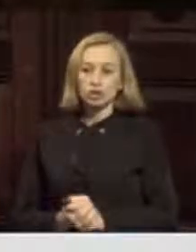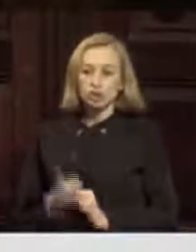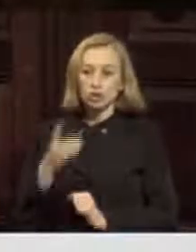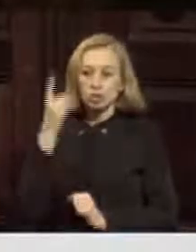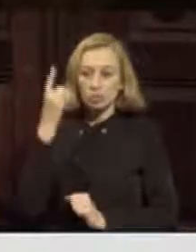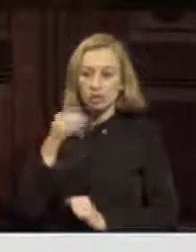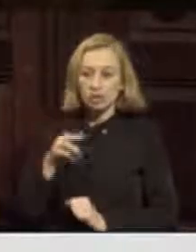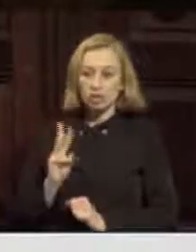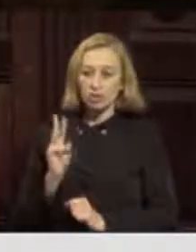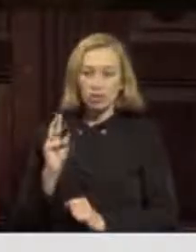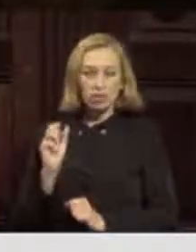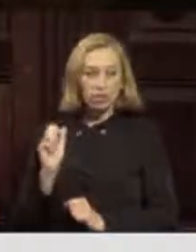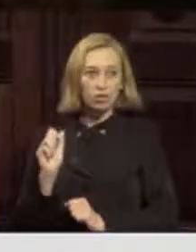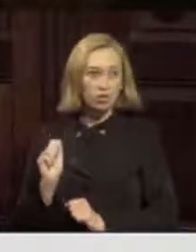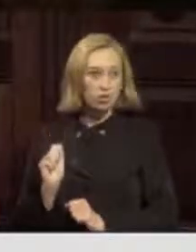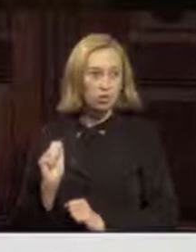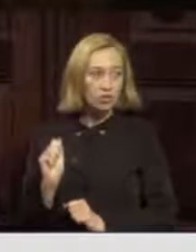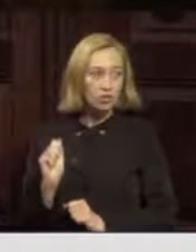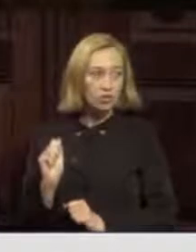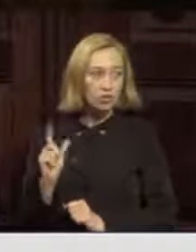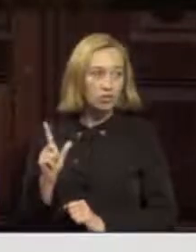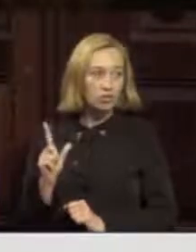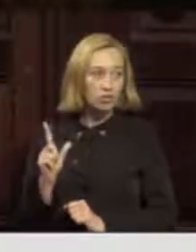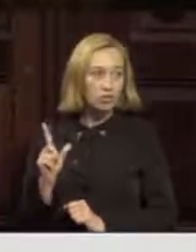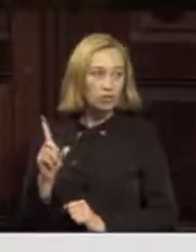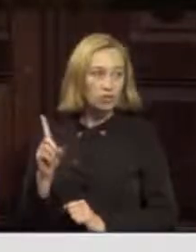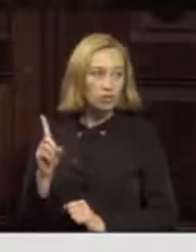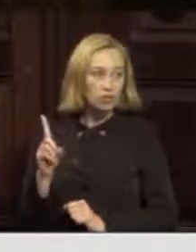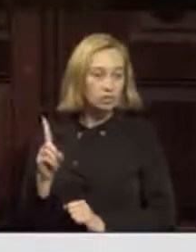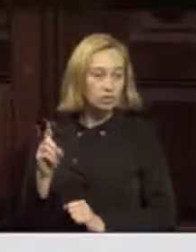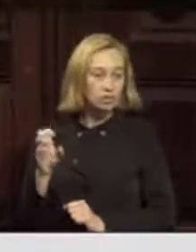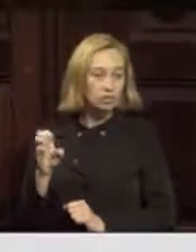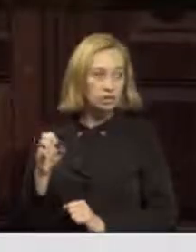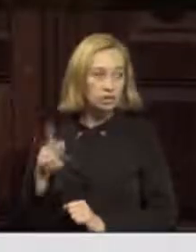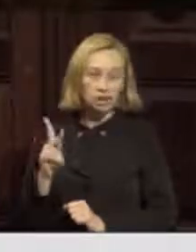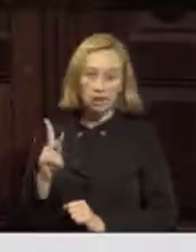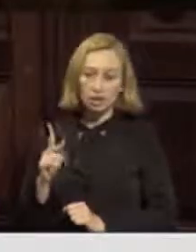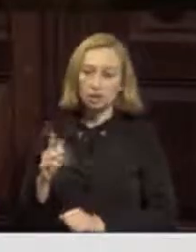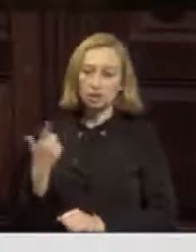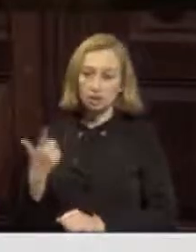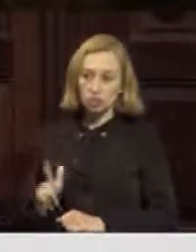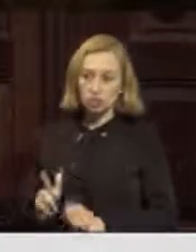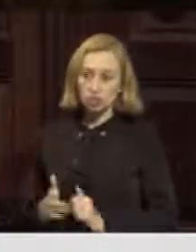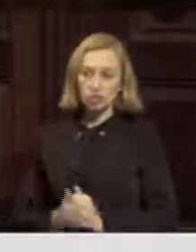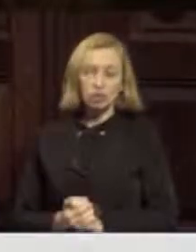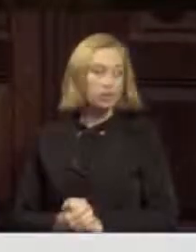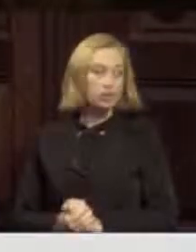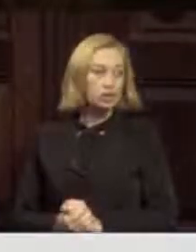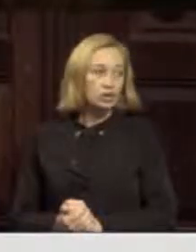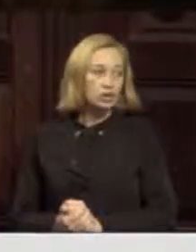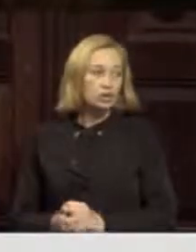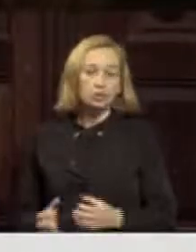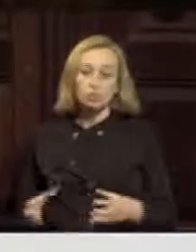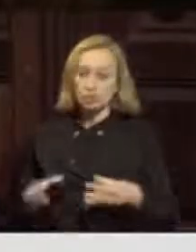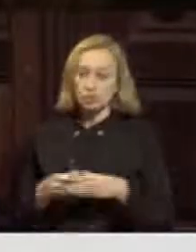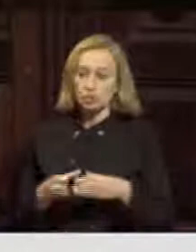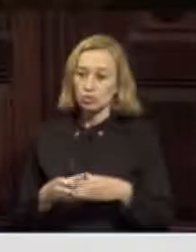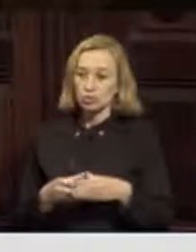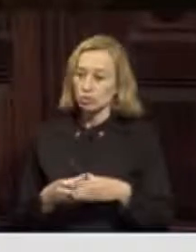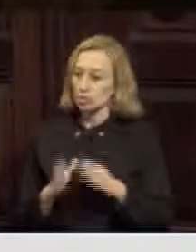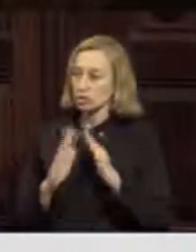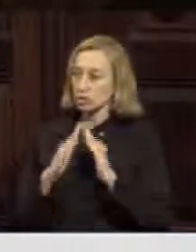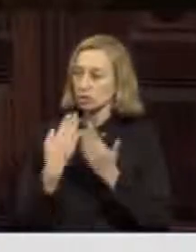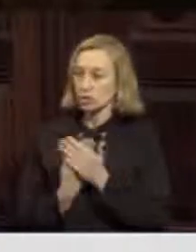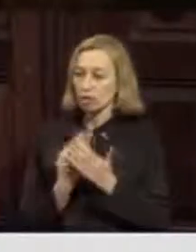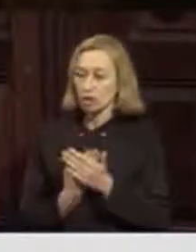Valdec, recebendo mais uma vez a equipe diretiva do Colégio Agrícola